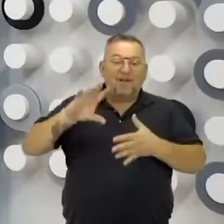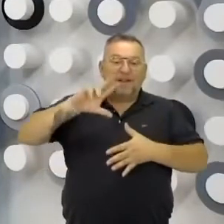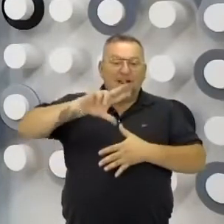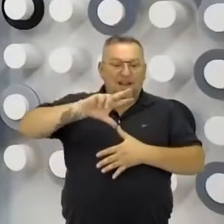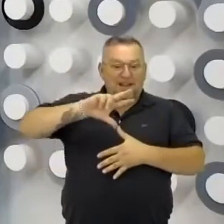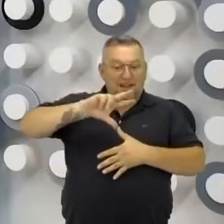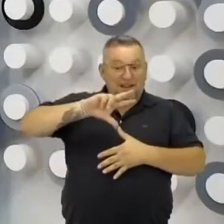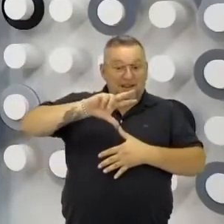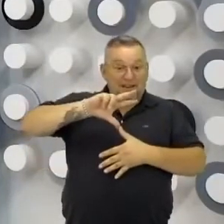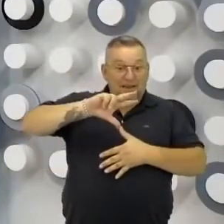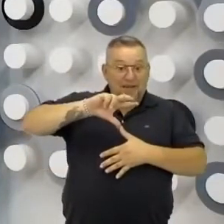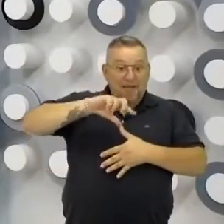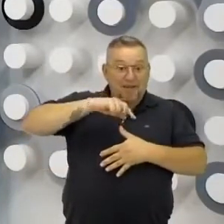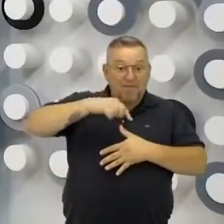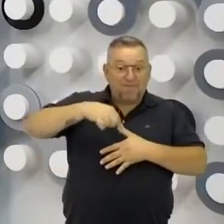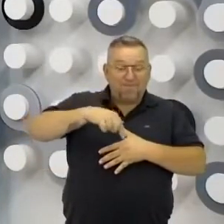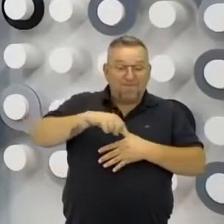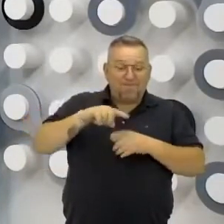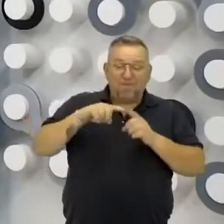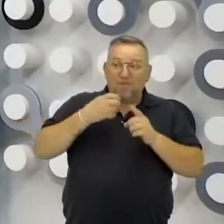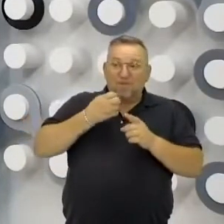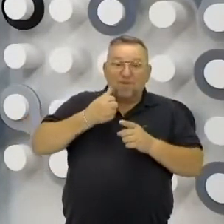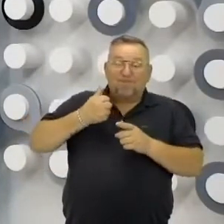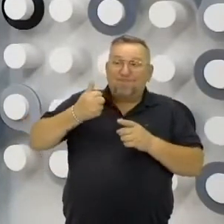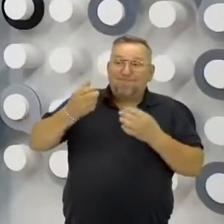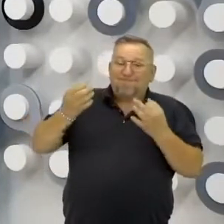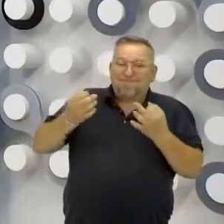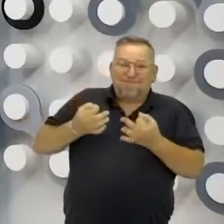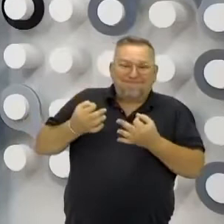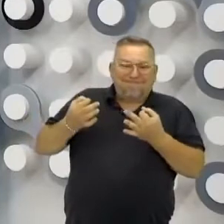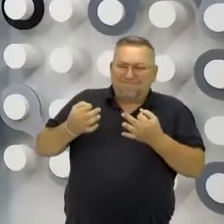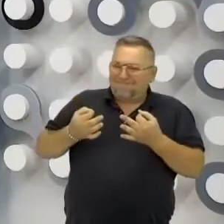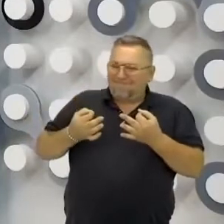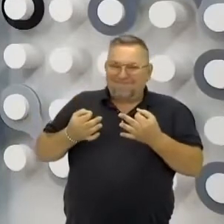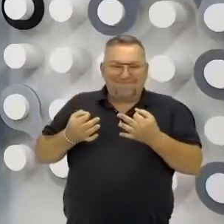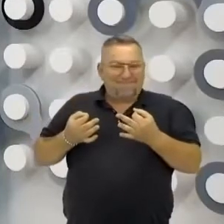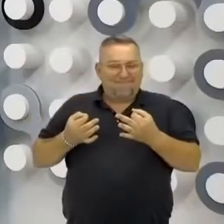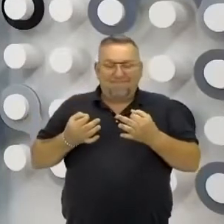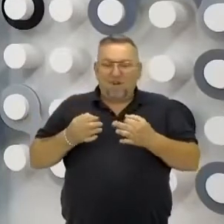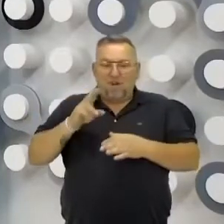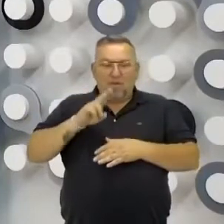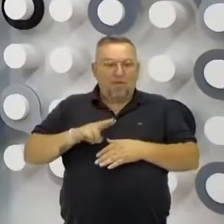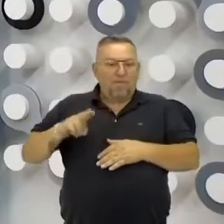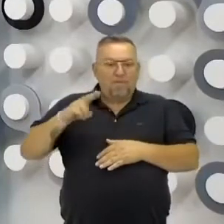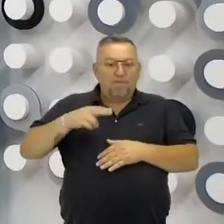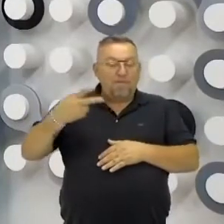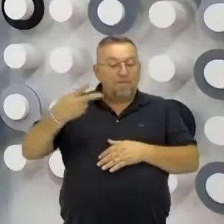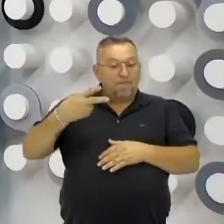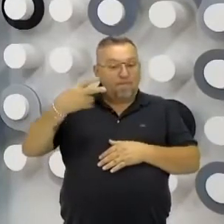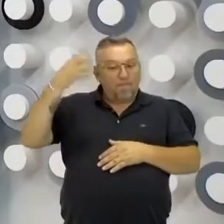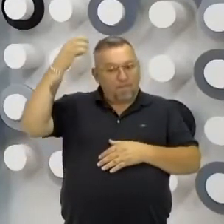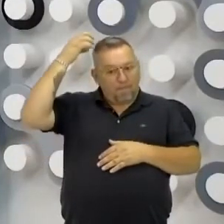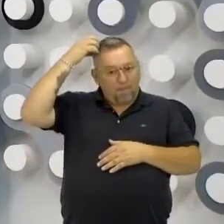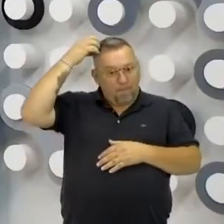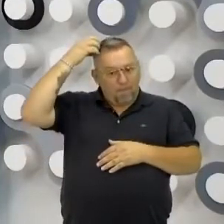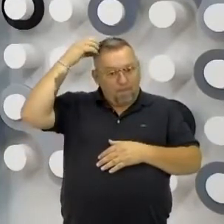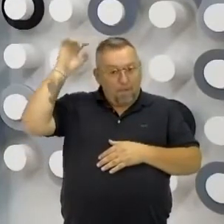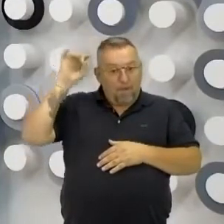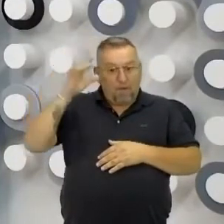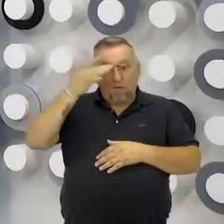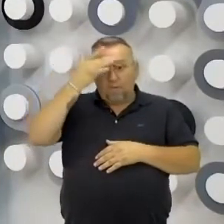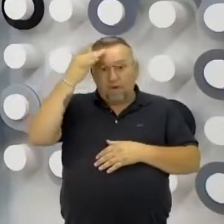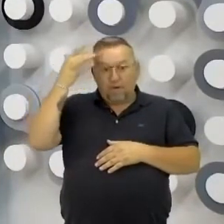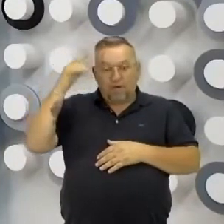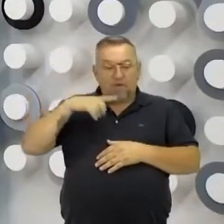América Espanhola, eles tinham menos prestígio na Europa. Então, eles não ocupavam o cargo de vice-reino. Vice-reino era